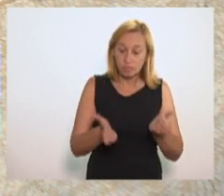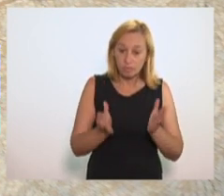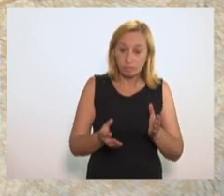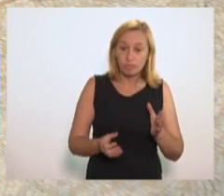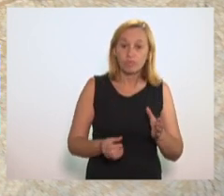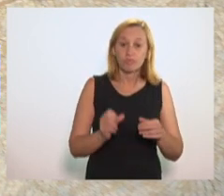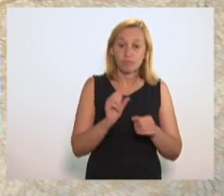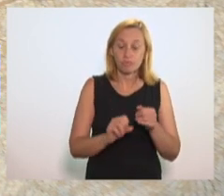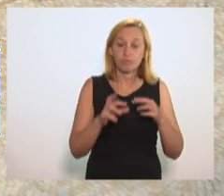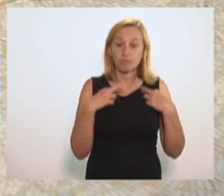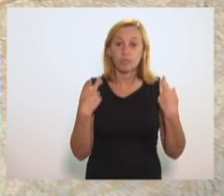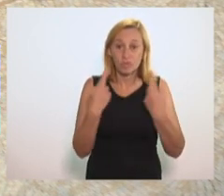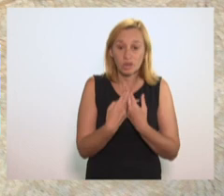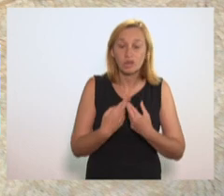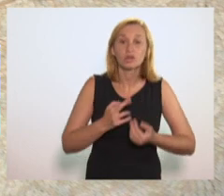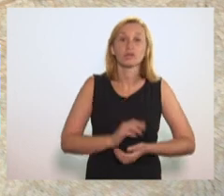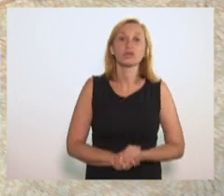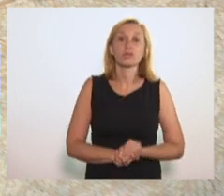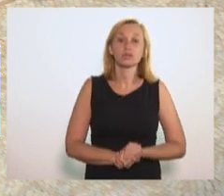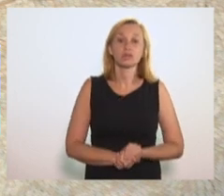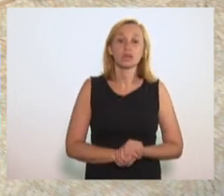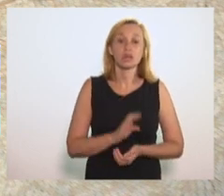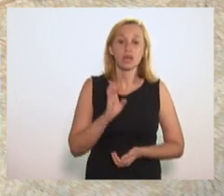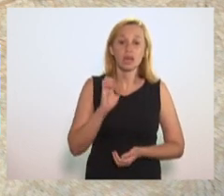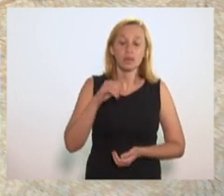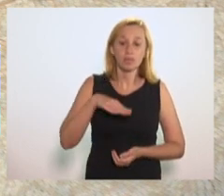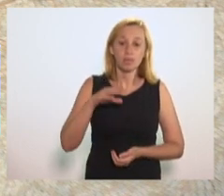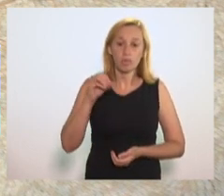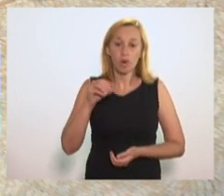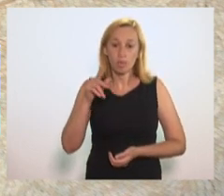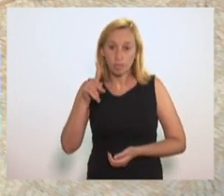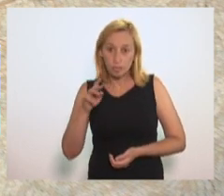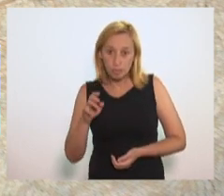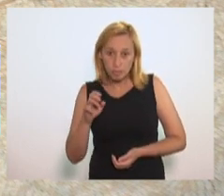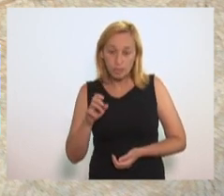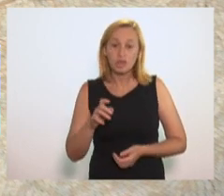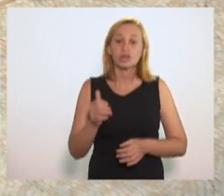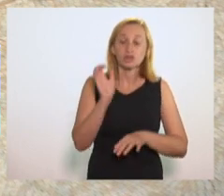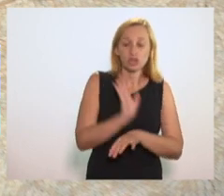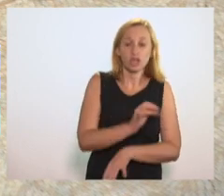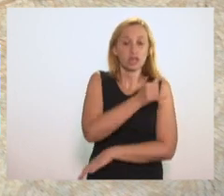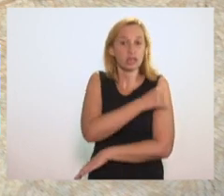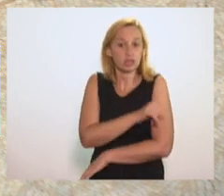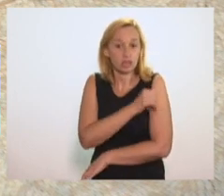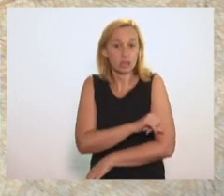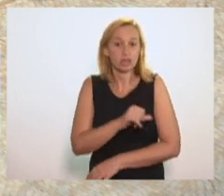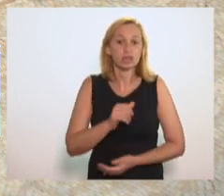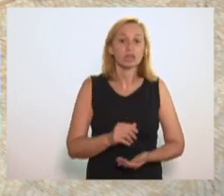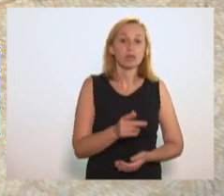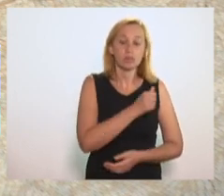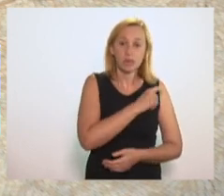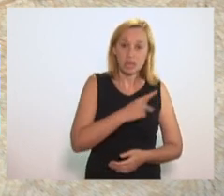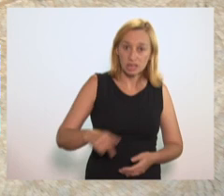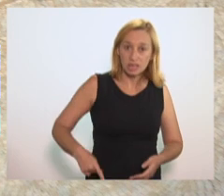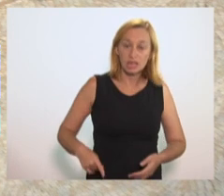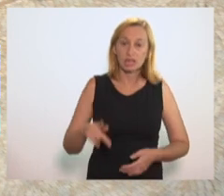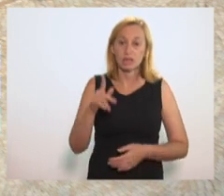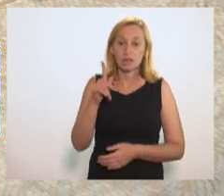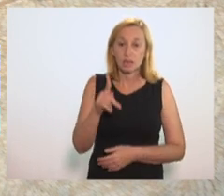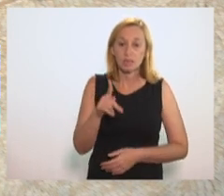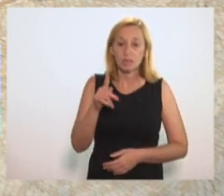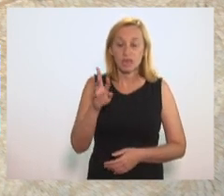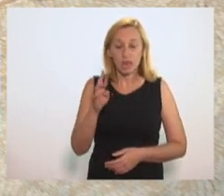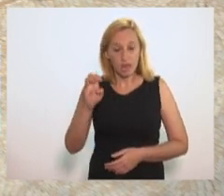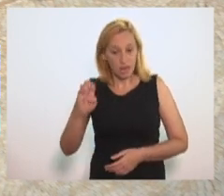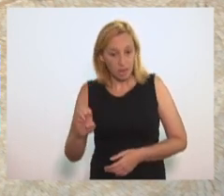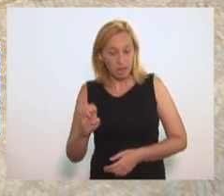com a EMOP a empresa pública de obras do estado do Rio de Janeiro com a presença do presidente Pierre e sua equipe técnica